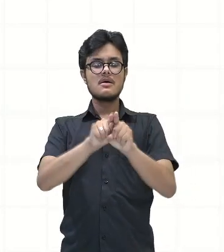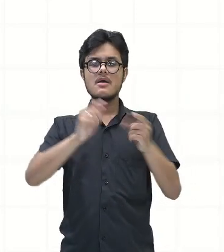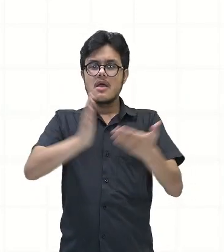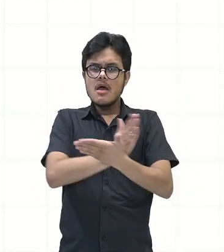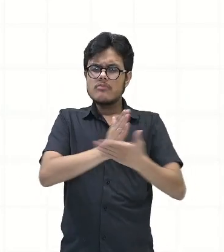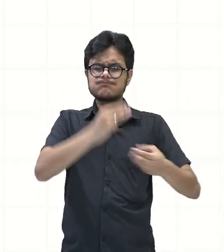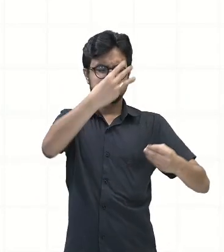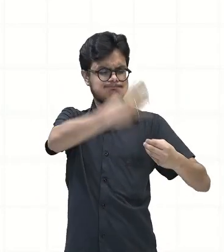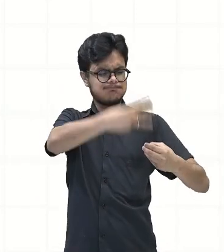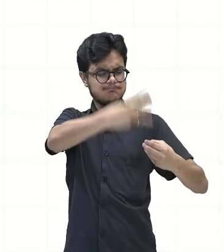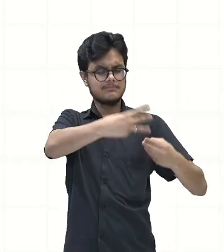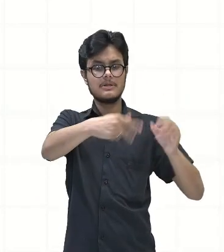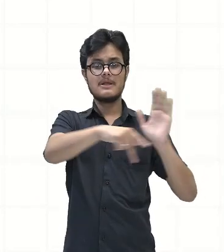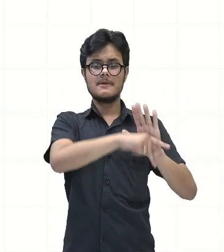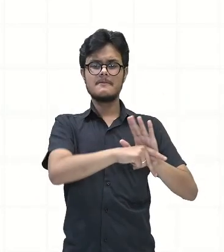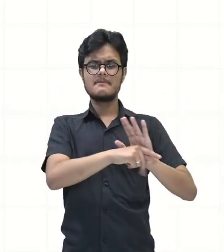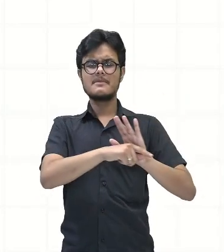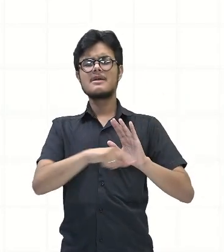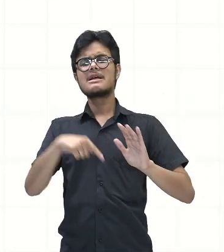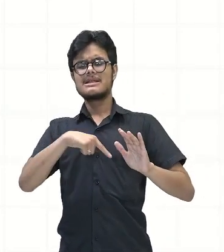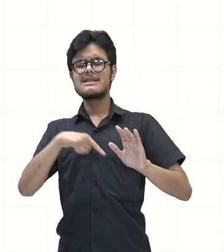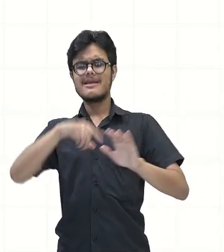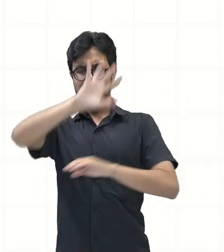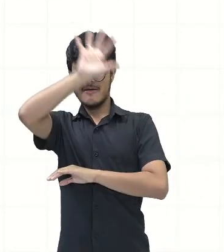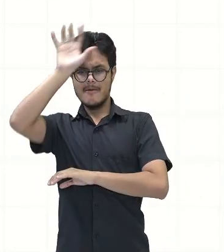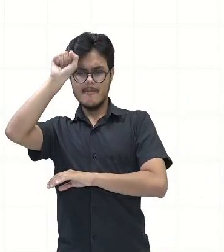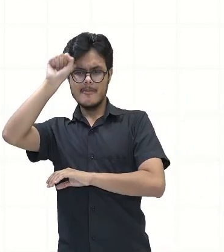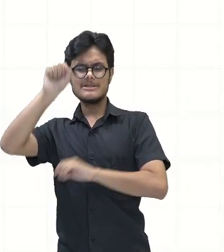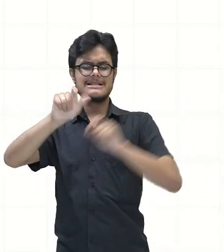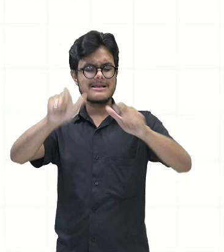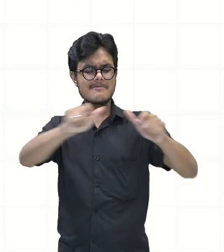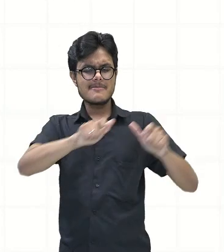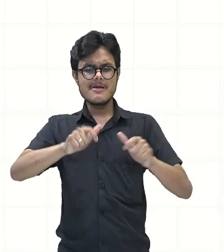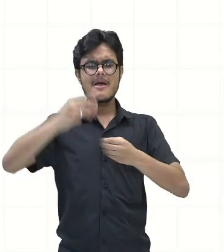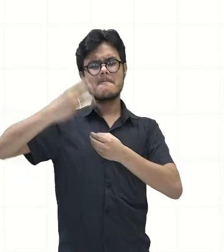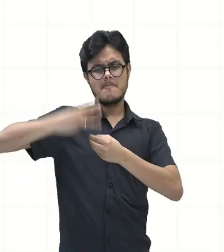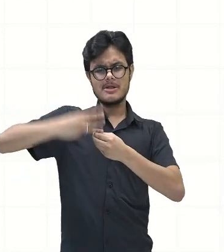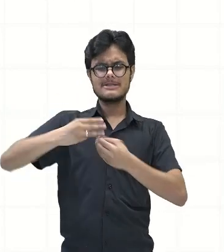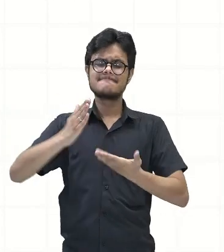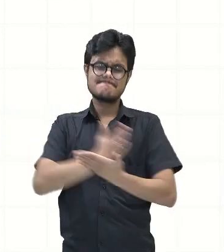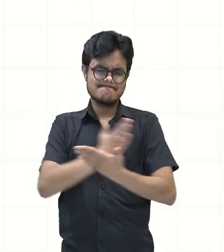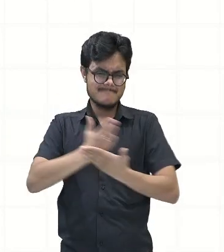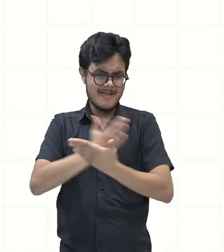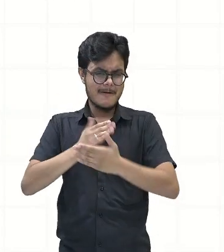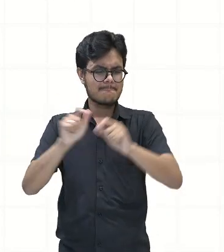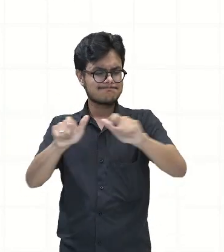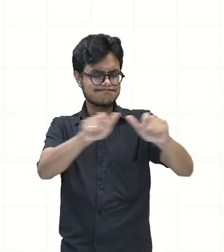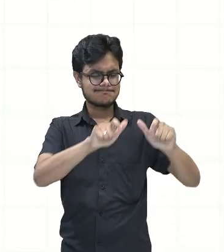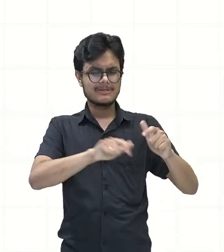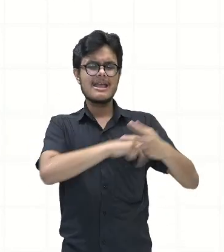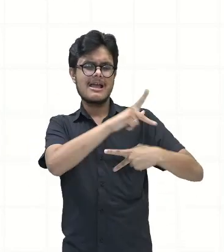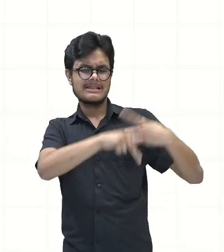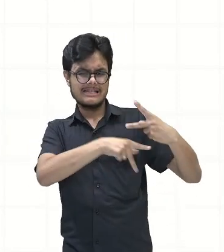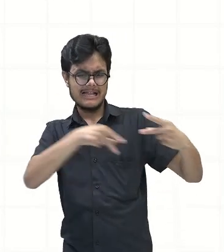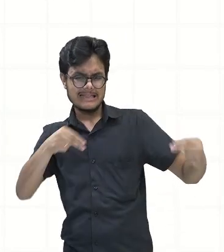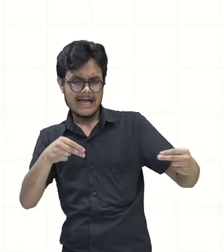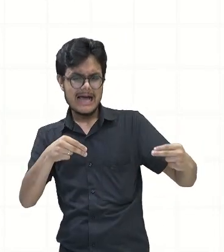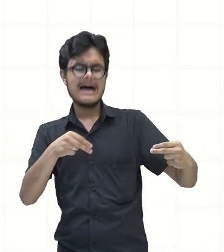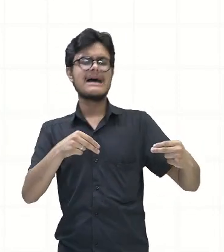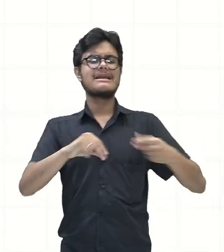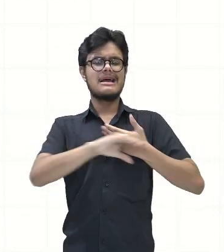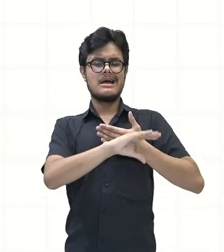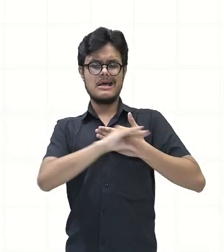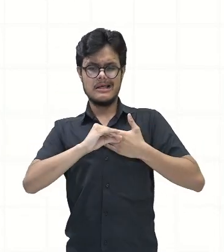municípios a oeste do estado do Amazonas, como Envira, Atalaia do Norte, Erunepé e alguns